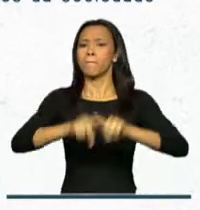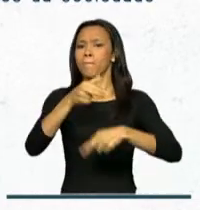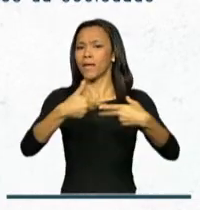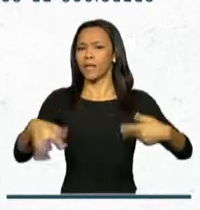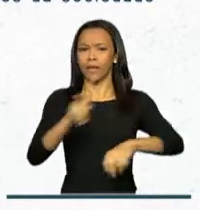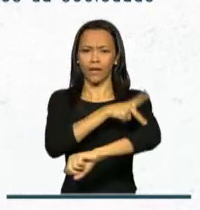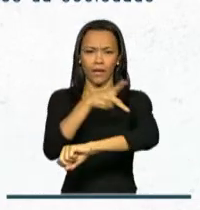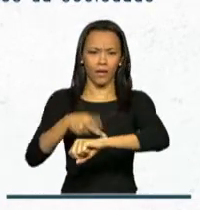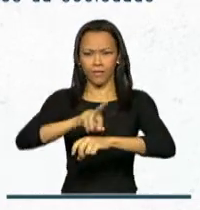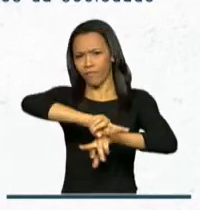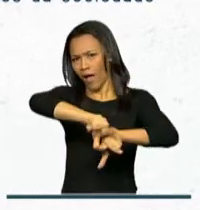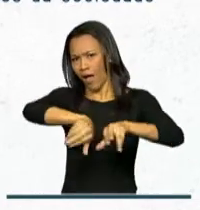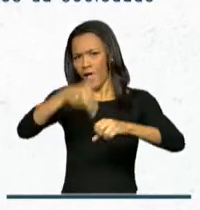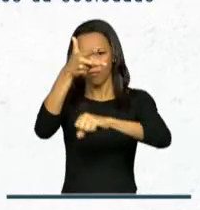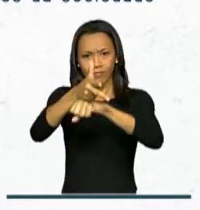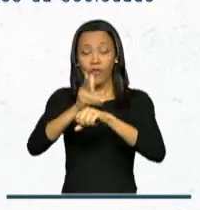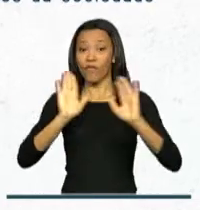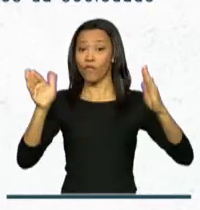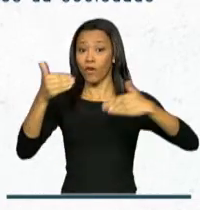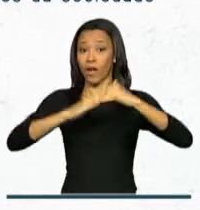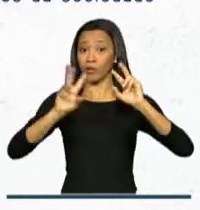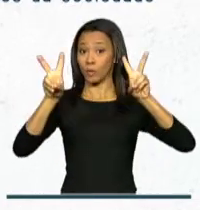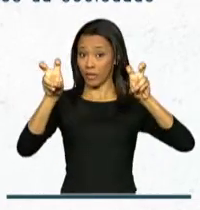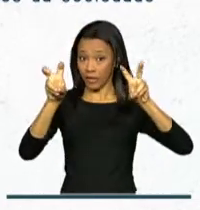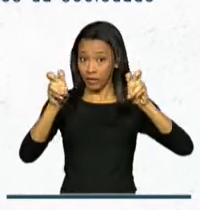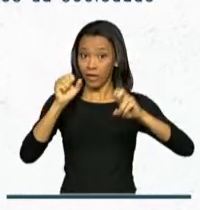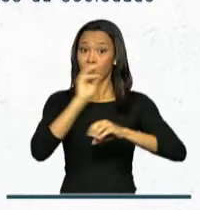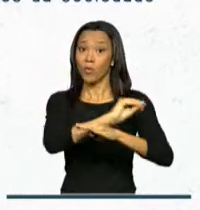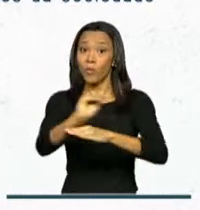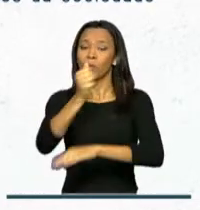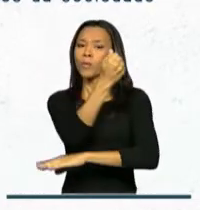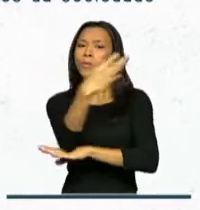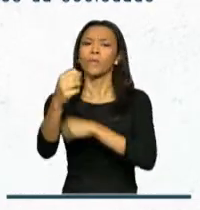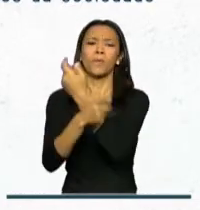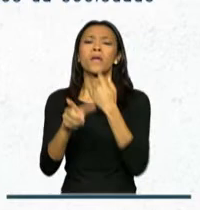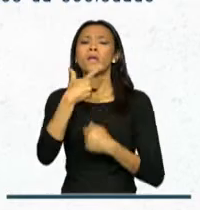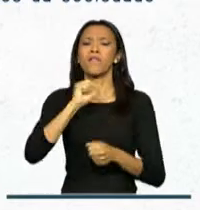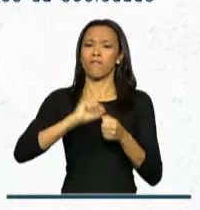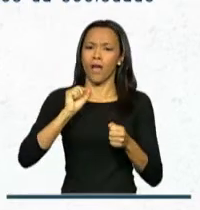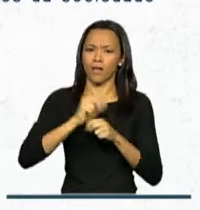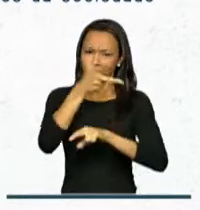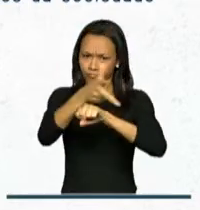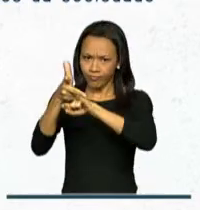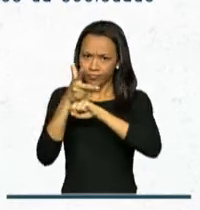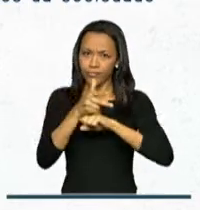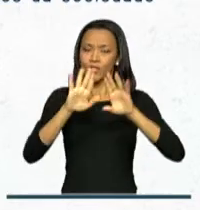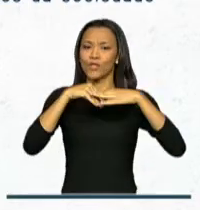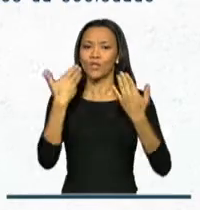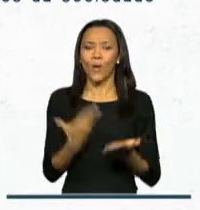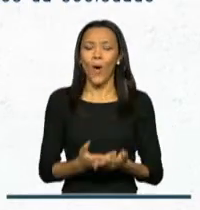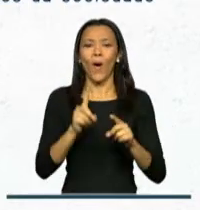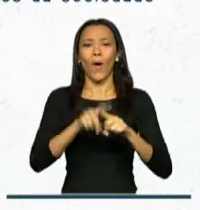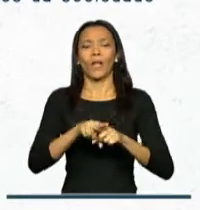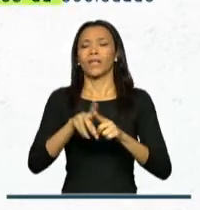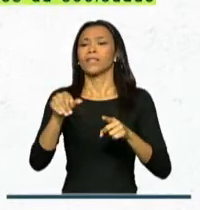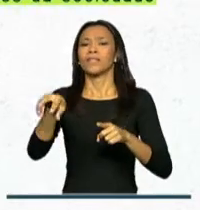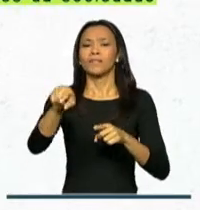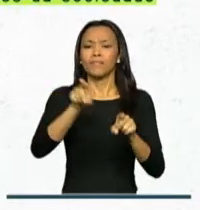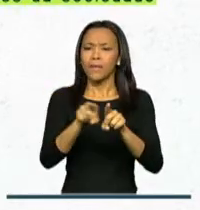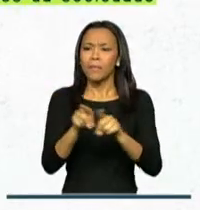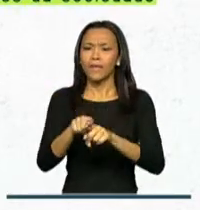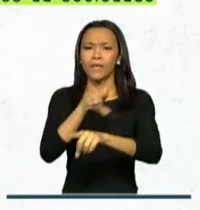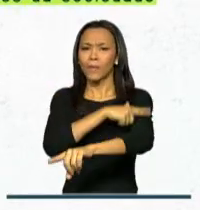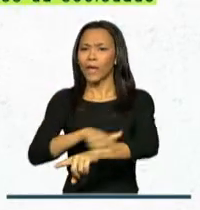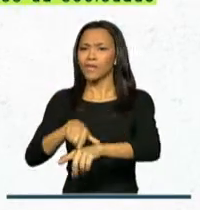pedagógicos multimídias sobre o meio ambiente. Podem participar produtores, escolas, redes de meio ambiente e educação